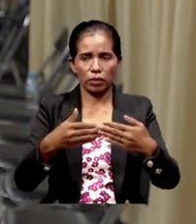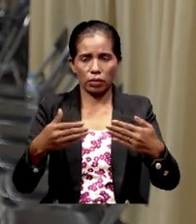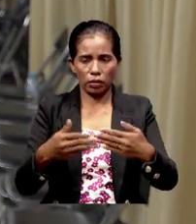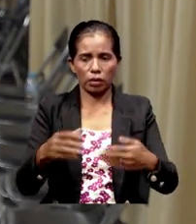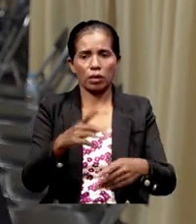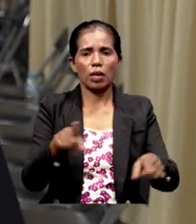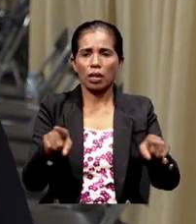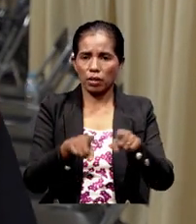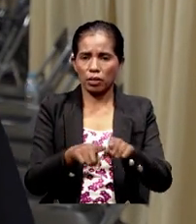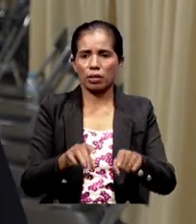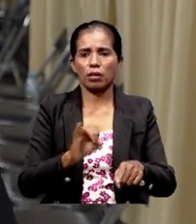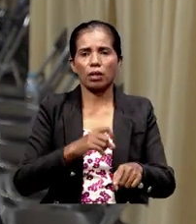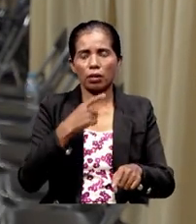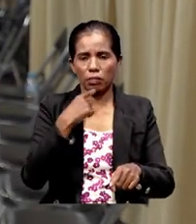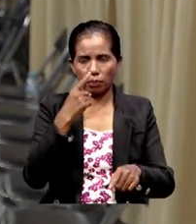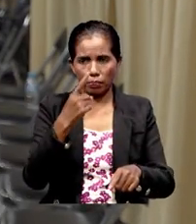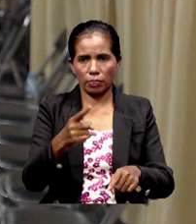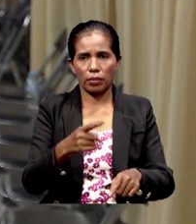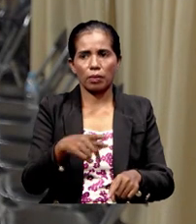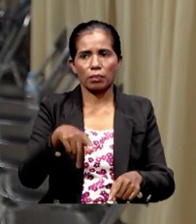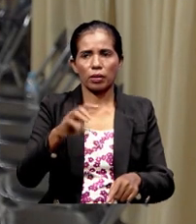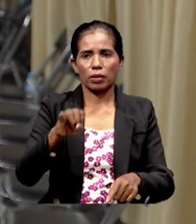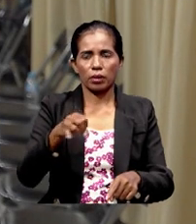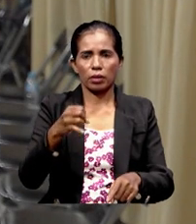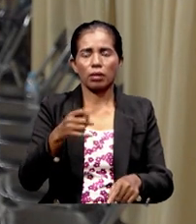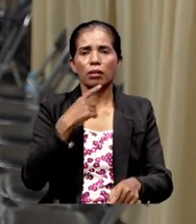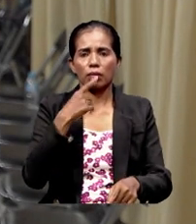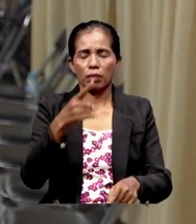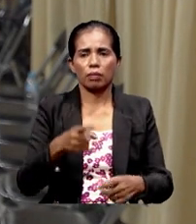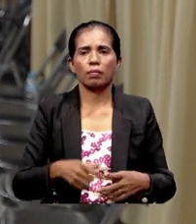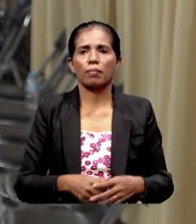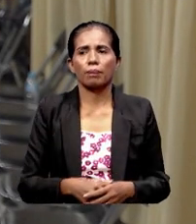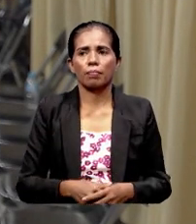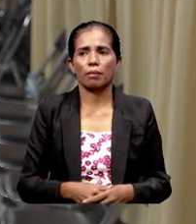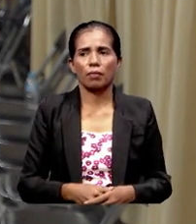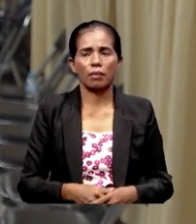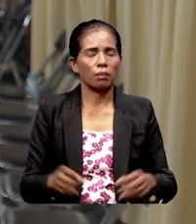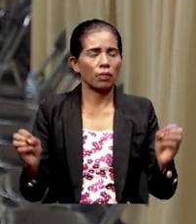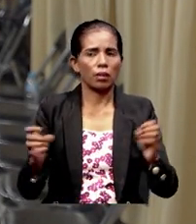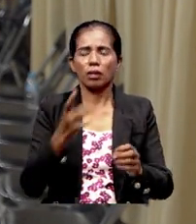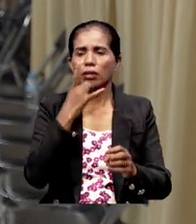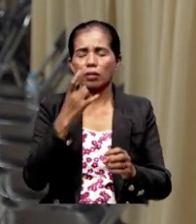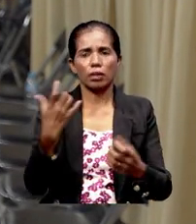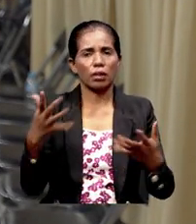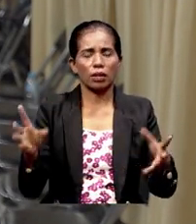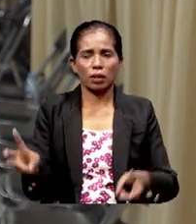condição nessa vai prudor dirizmano sato kata balu ahila iha balu dalan la